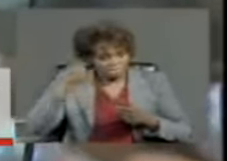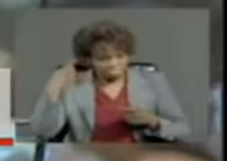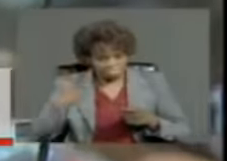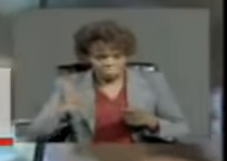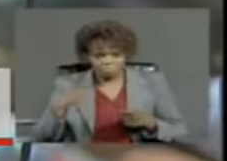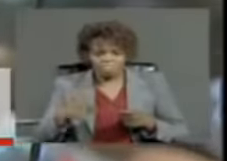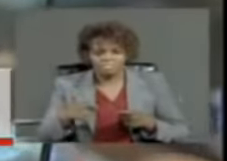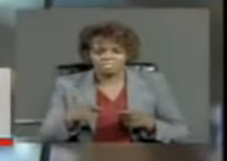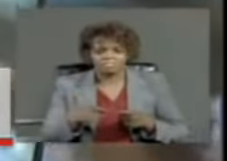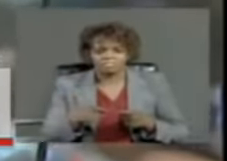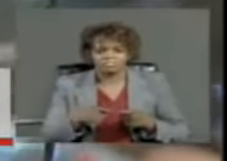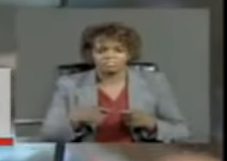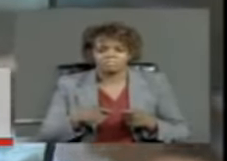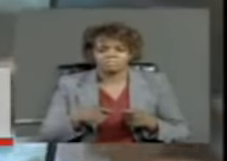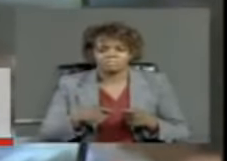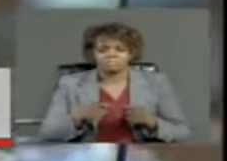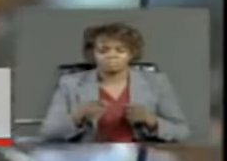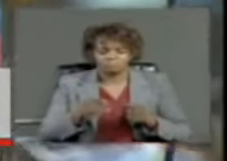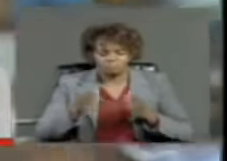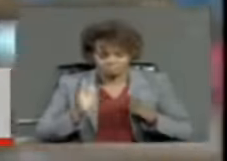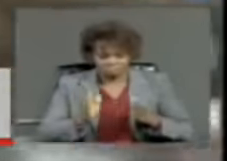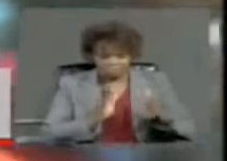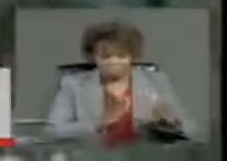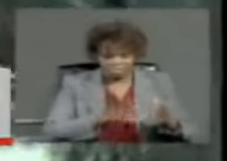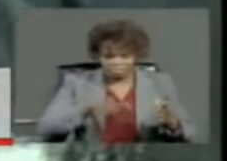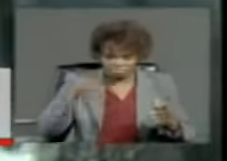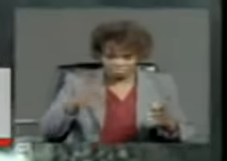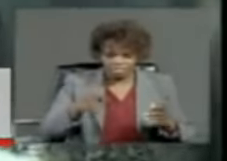desafio, se estava disposto a substituir, sim. Sim, sim.